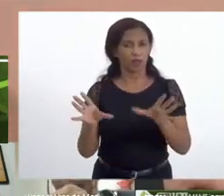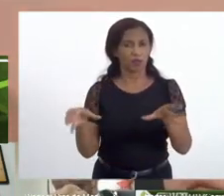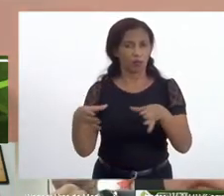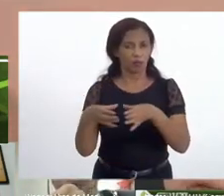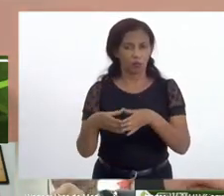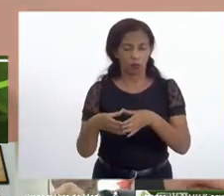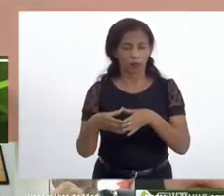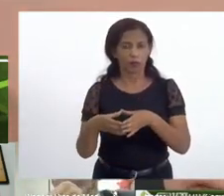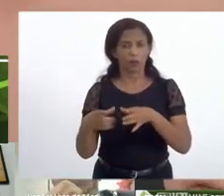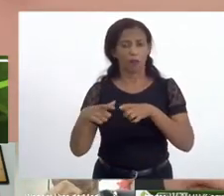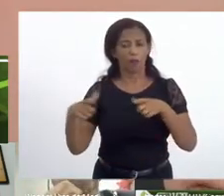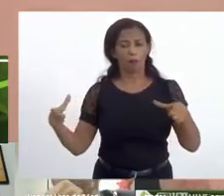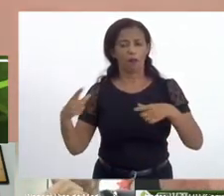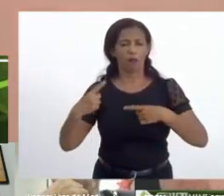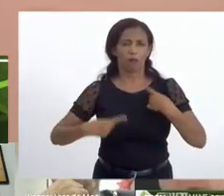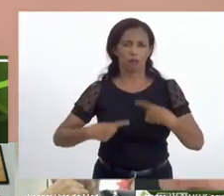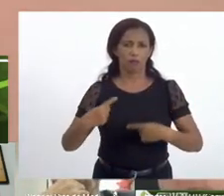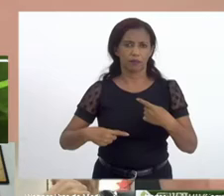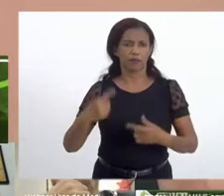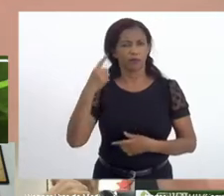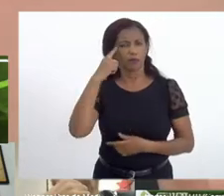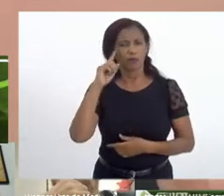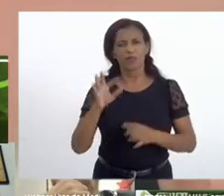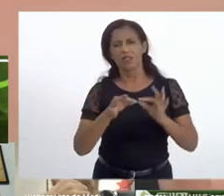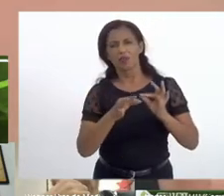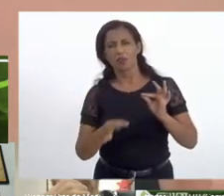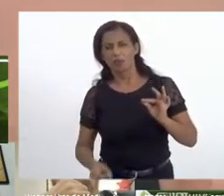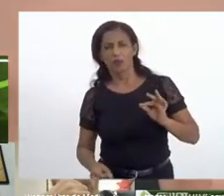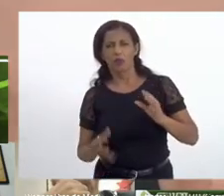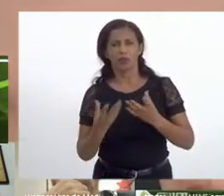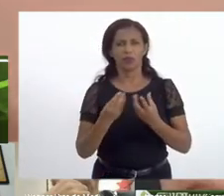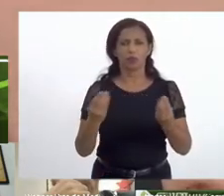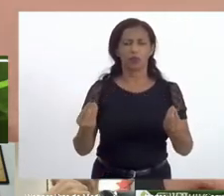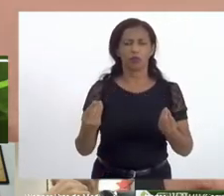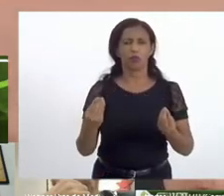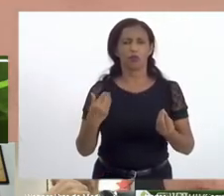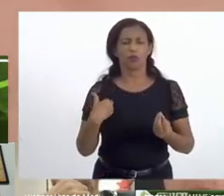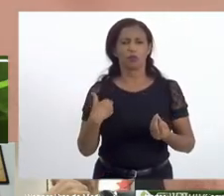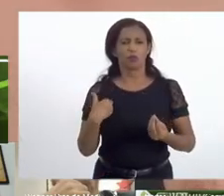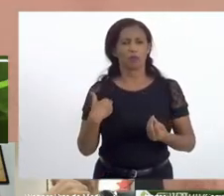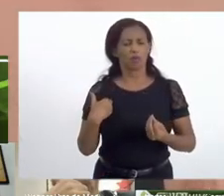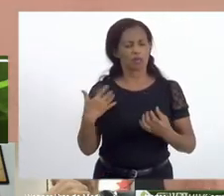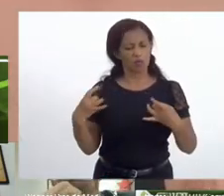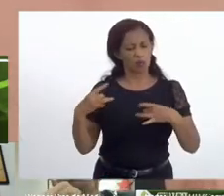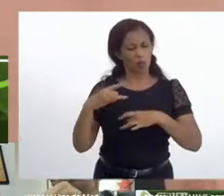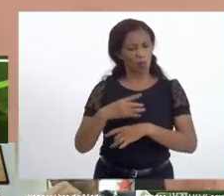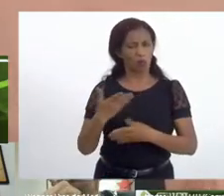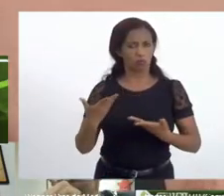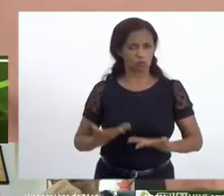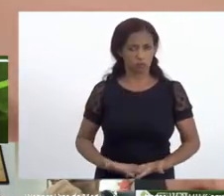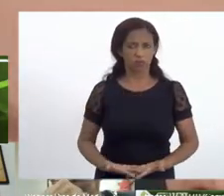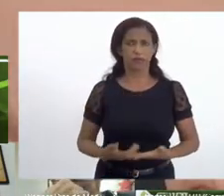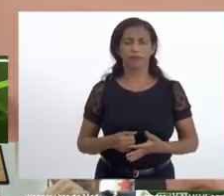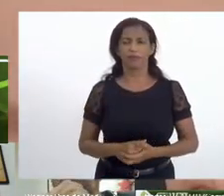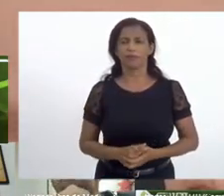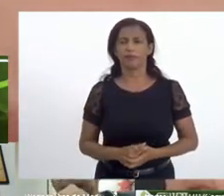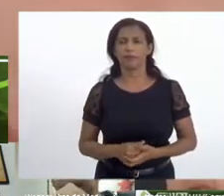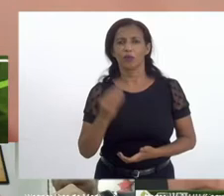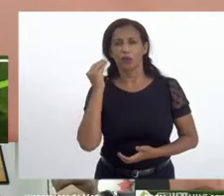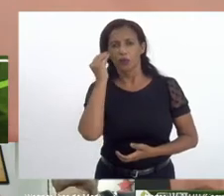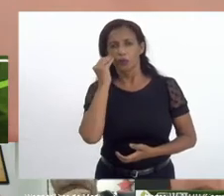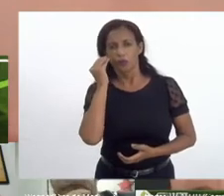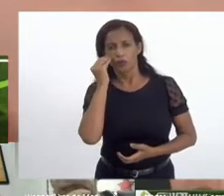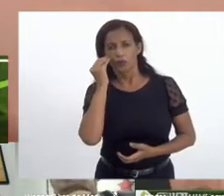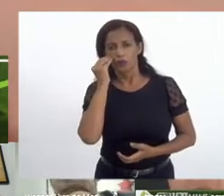para o maior debate. Não sei se estou me alongando muito, mas me coloco à disposição dos amigos com a